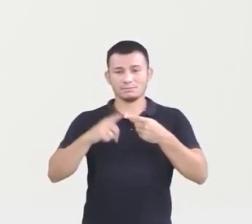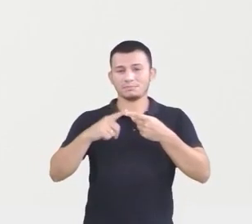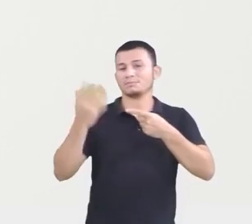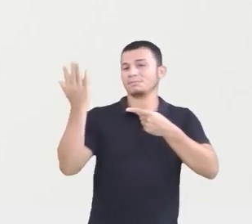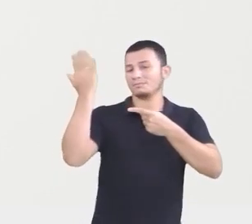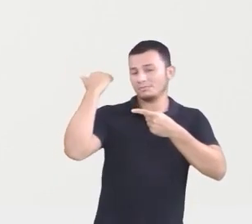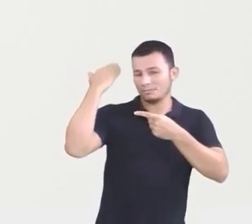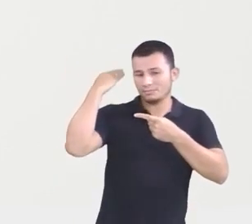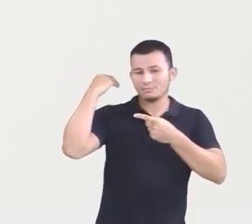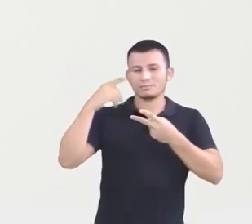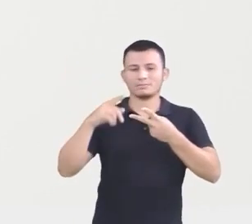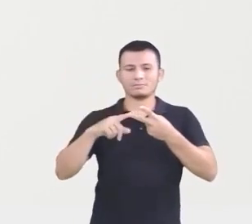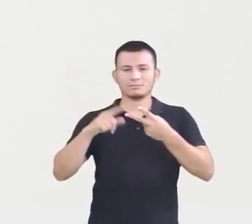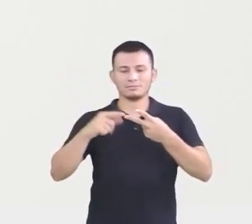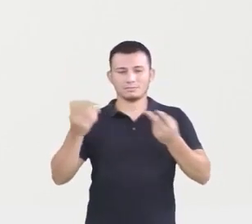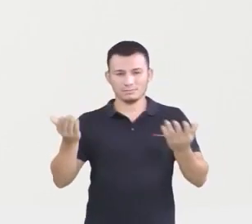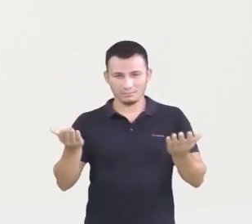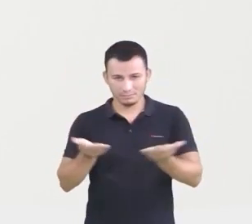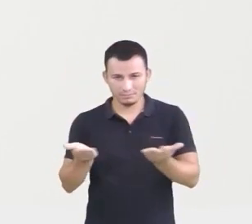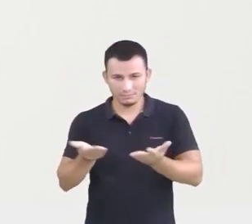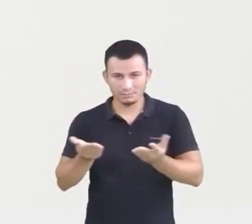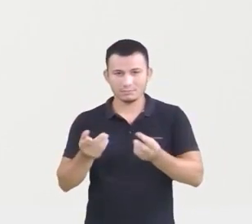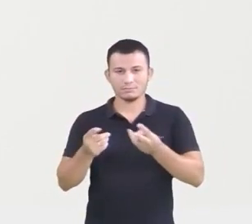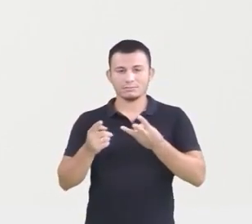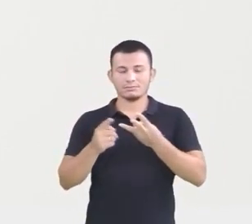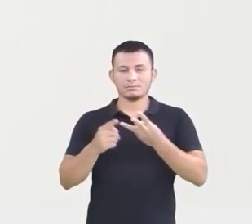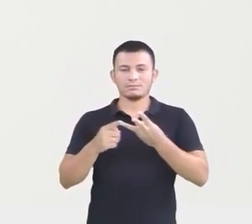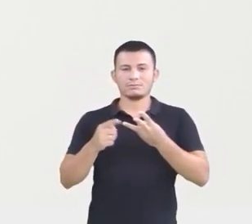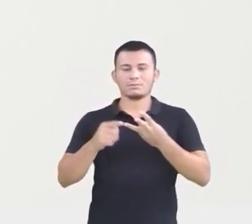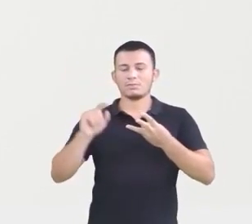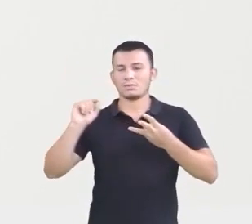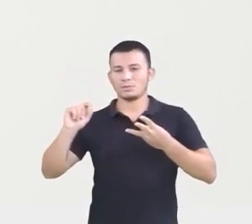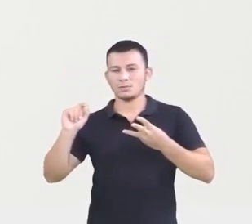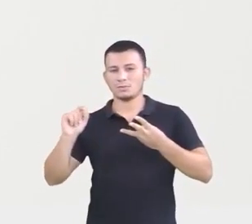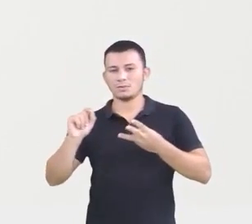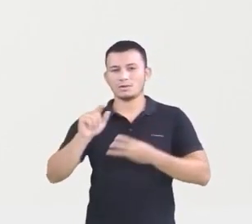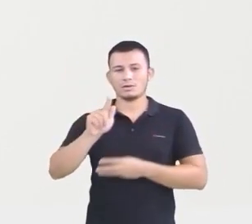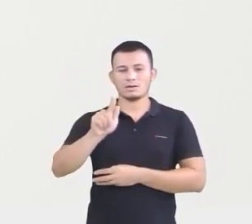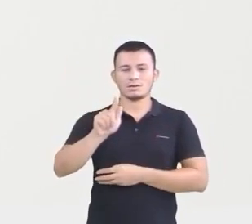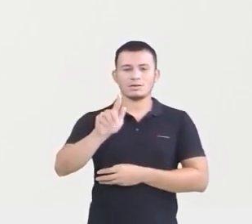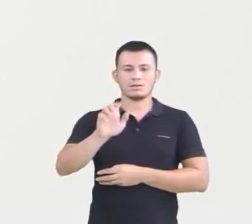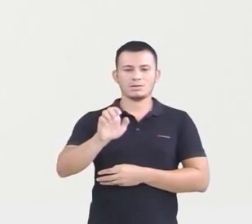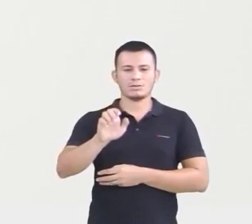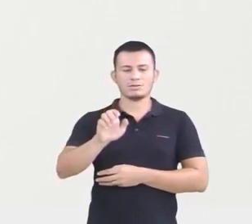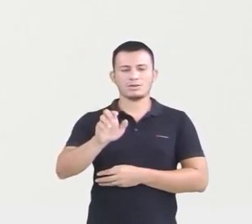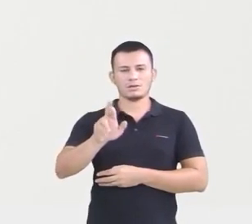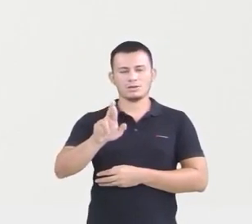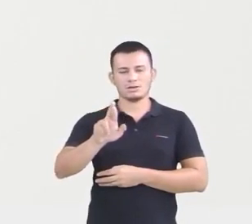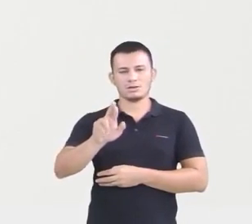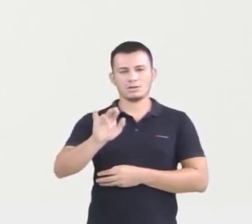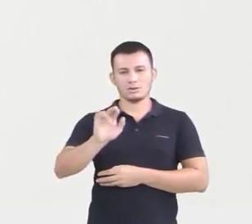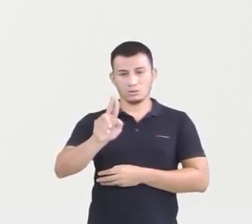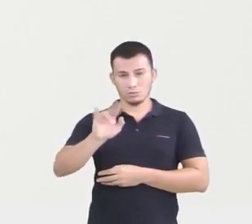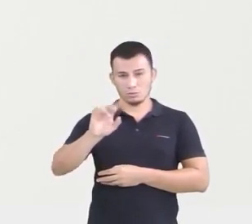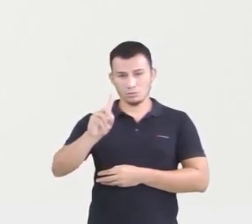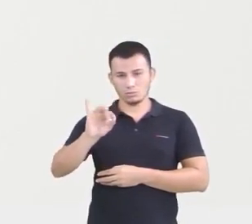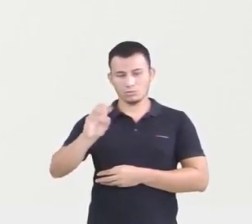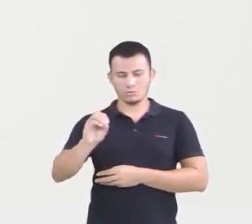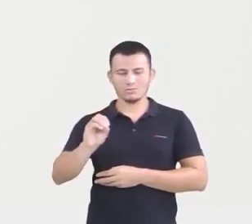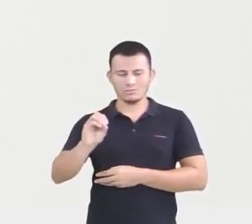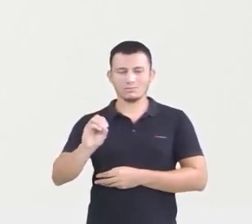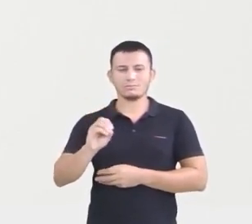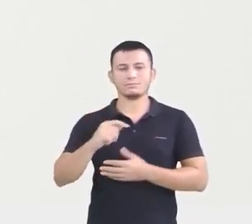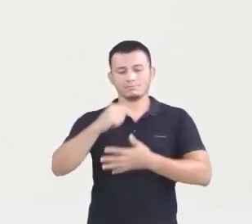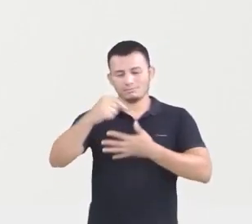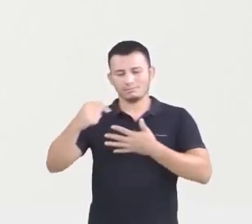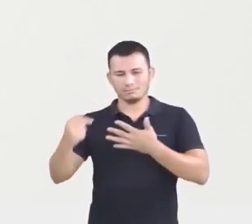nós temos o presente e também temos a forma no gerúndio. Agora o que nós vamos ver é como é que se